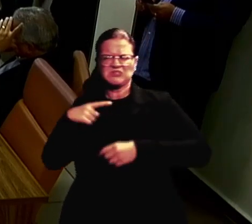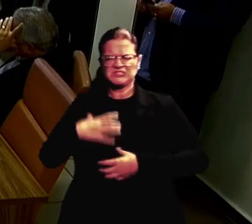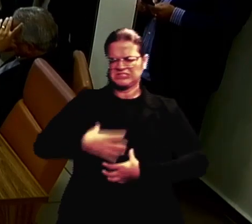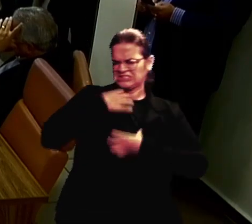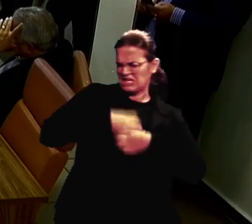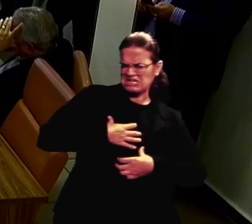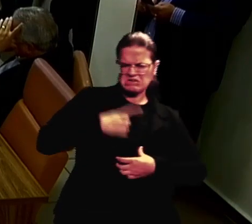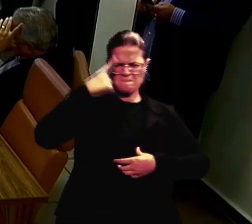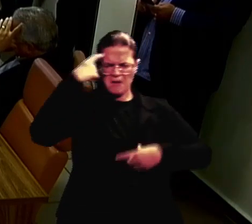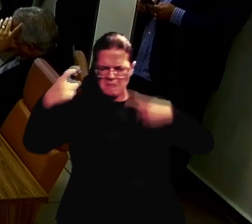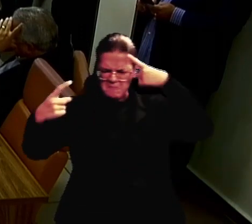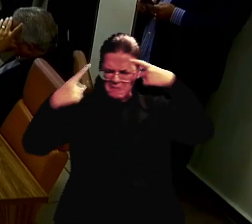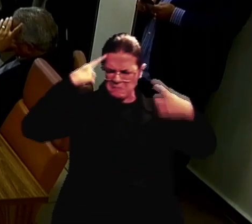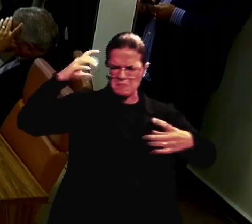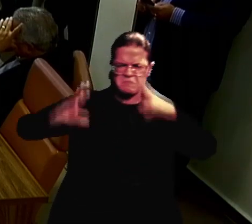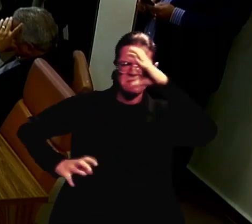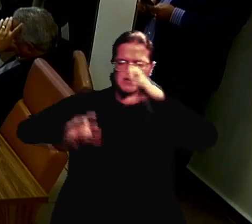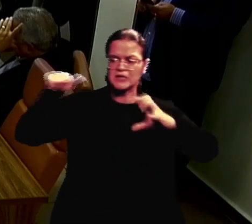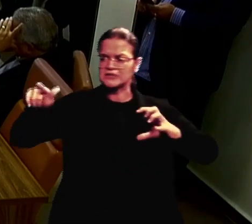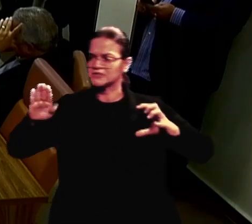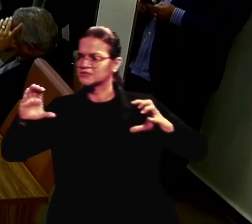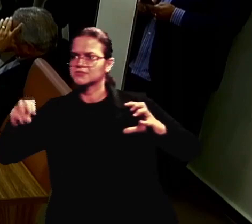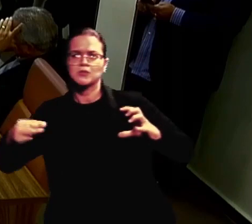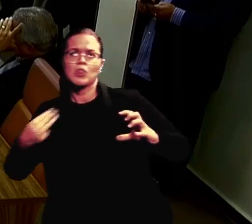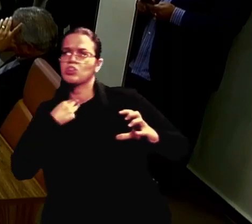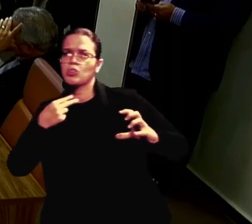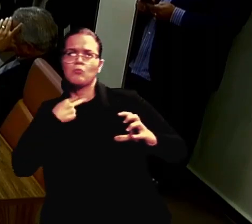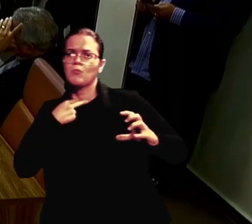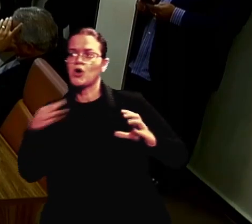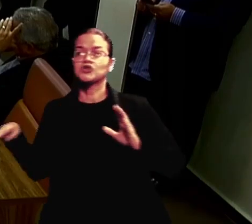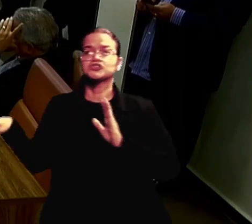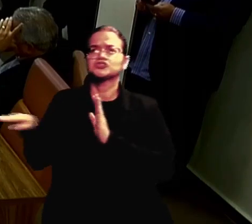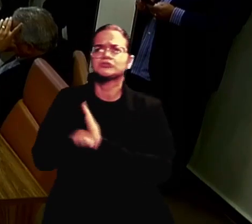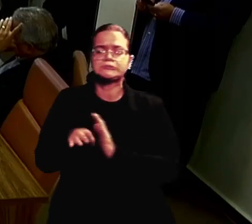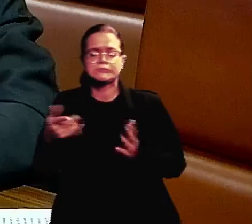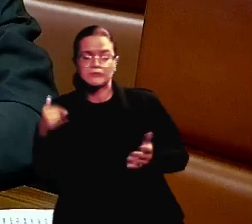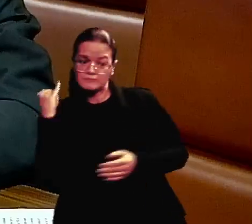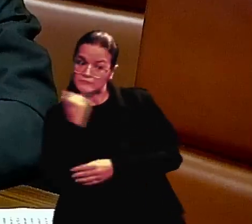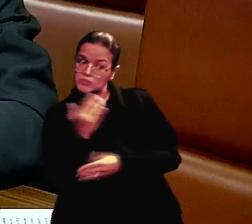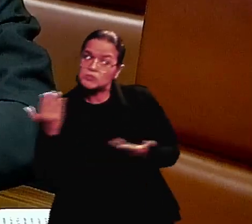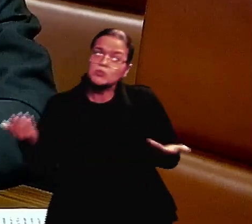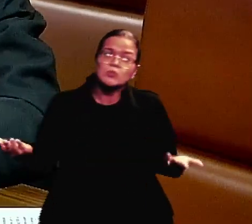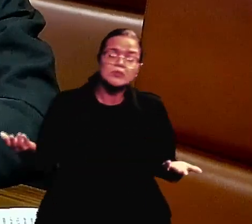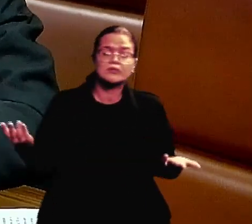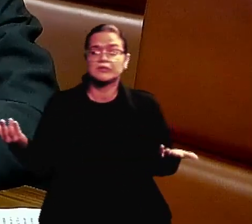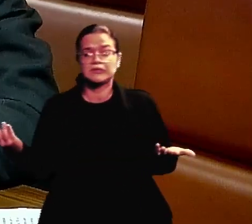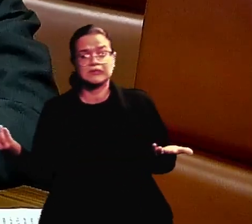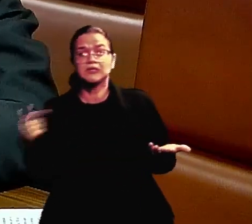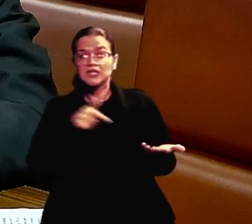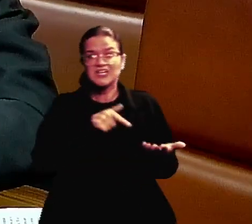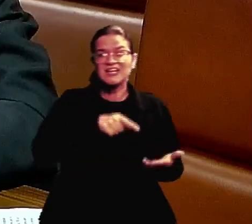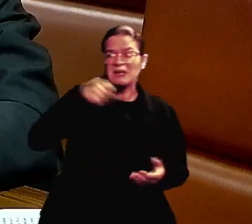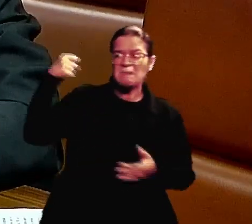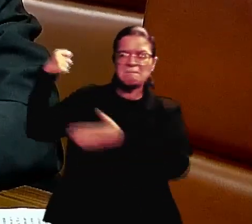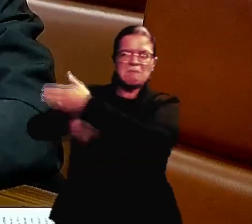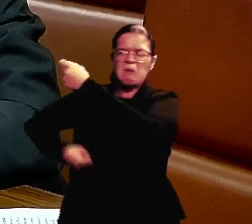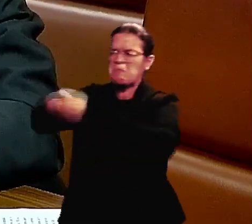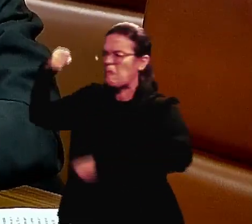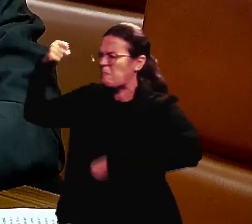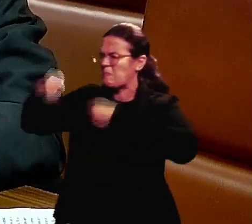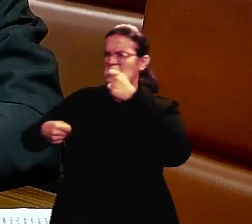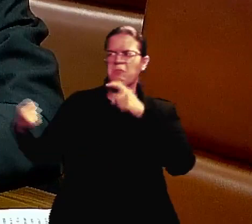bem agressivo. O GCM não podia chegar naquele momento dando flor para ele, que ele veio, agrediu o